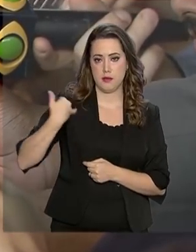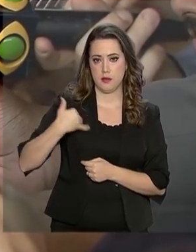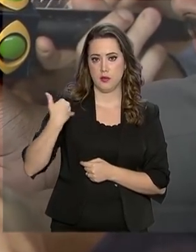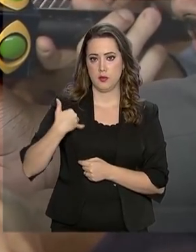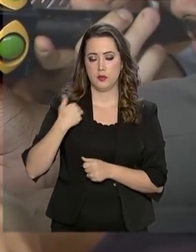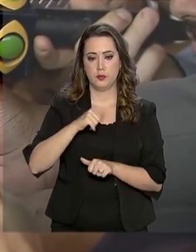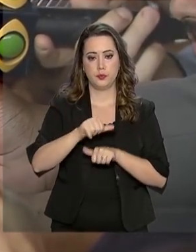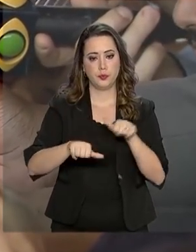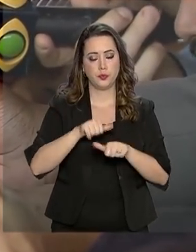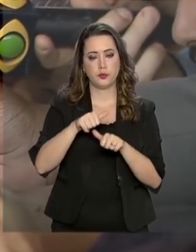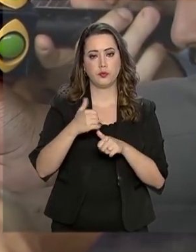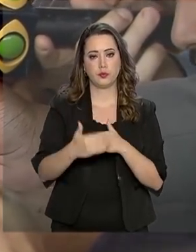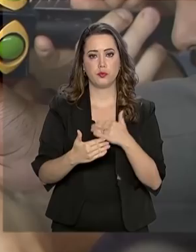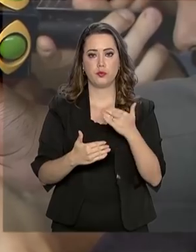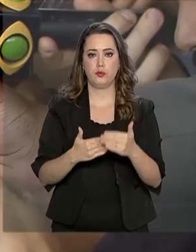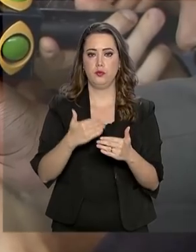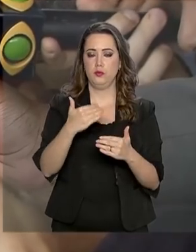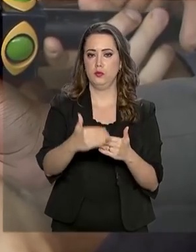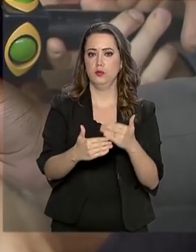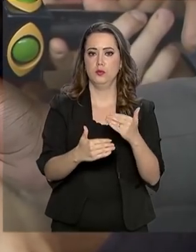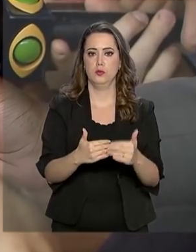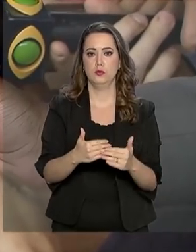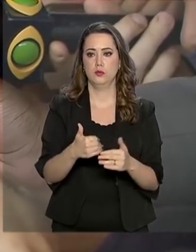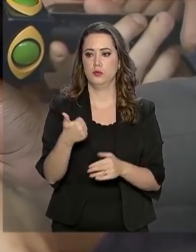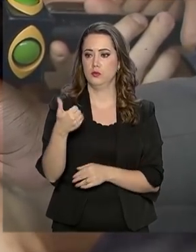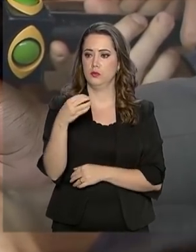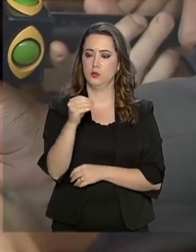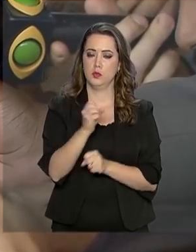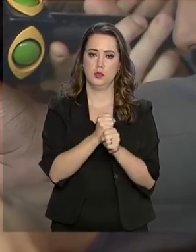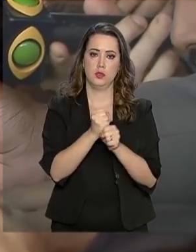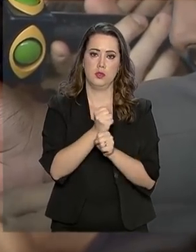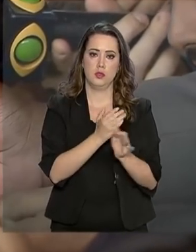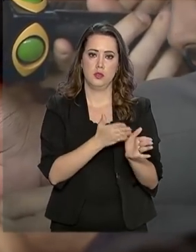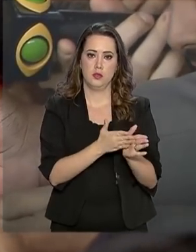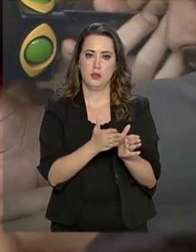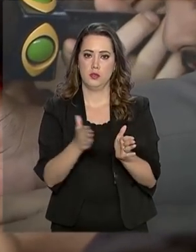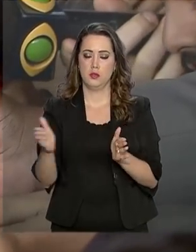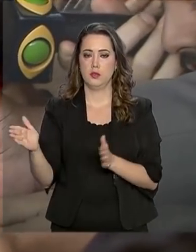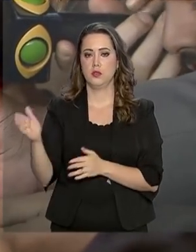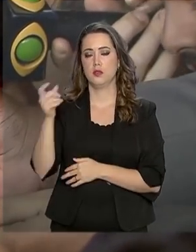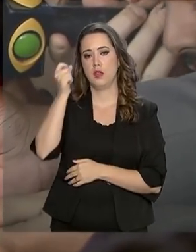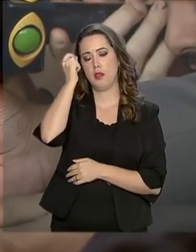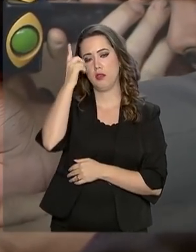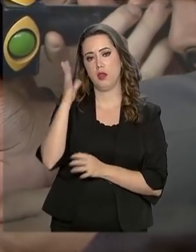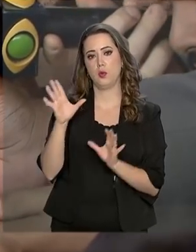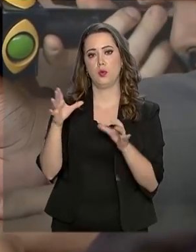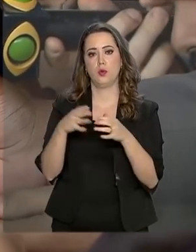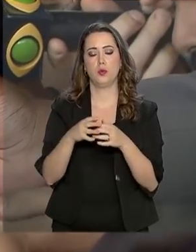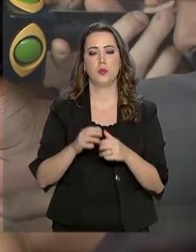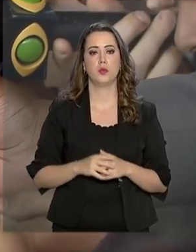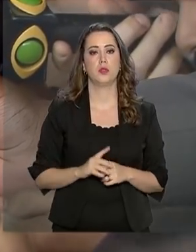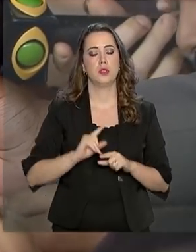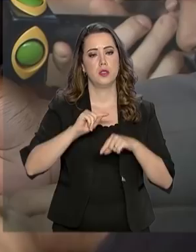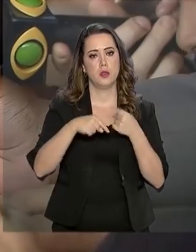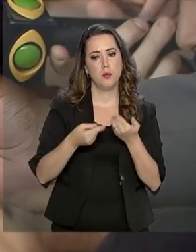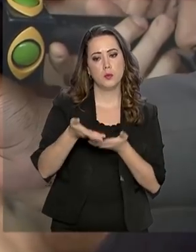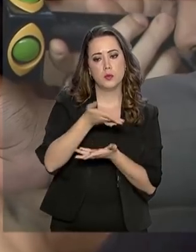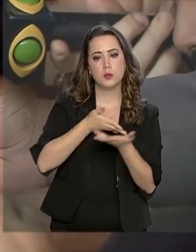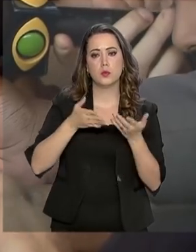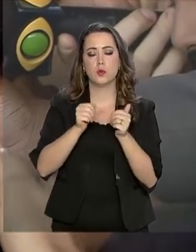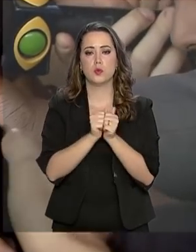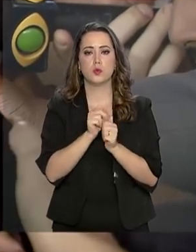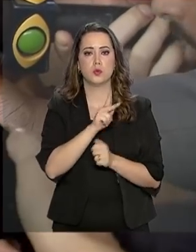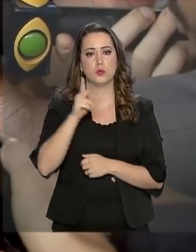uma transição de 10 anos. Né? Essa era a ideia da equipe. E após uma negociação com